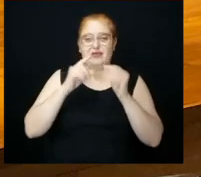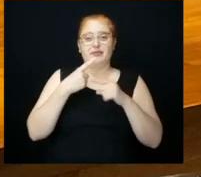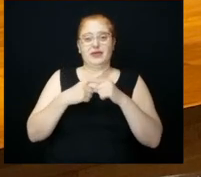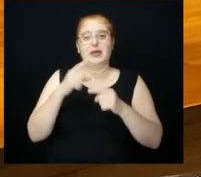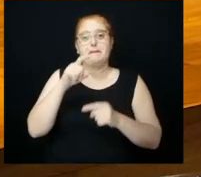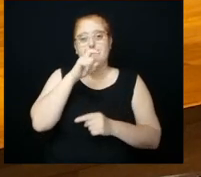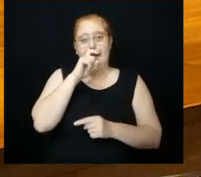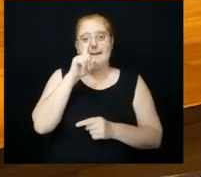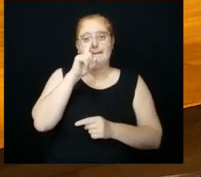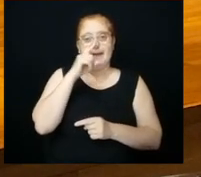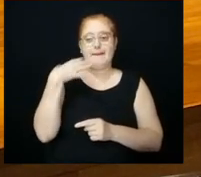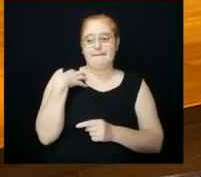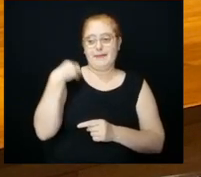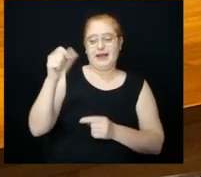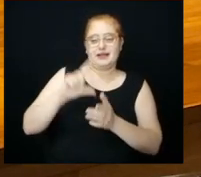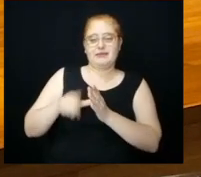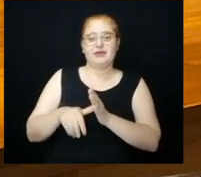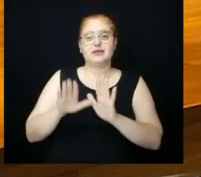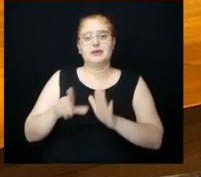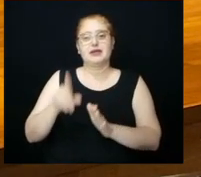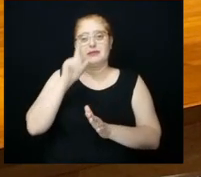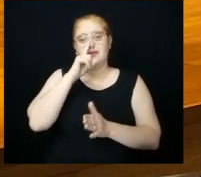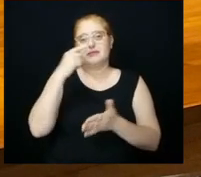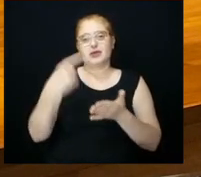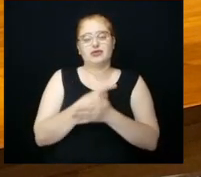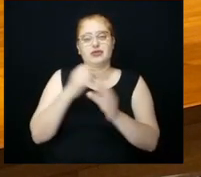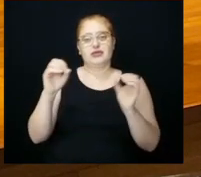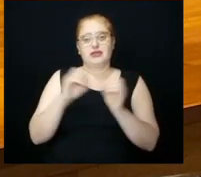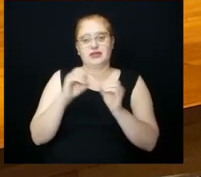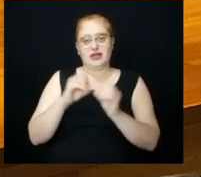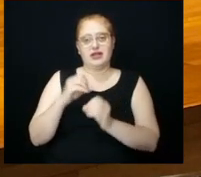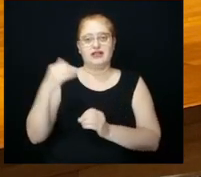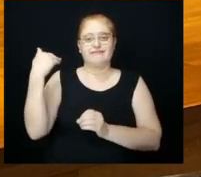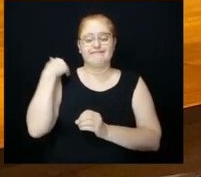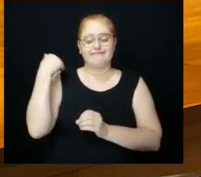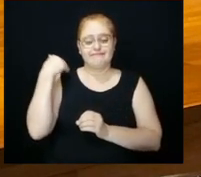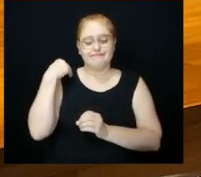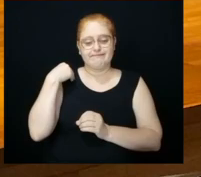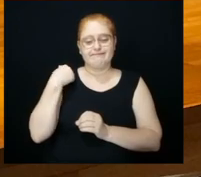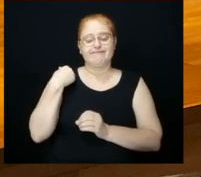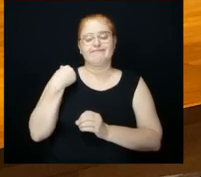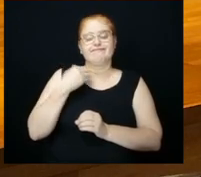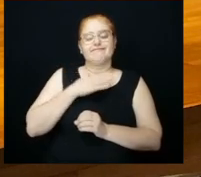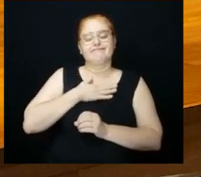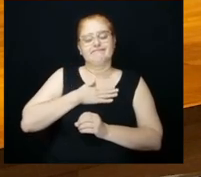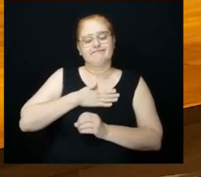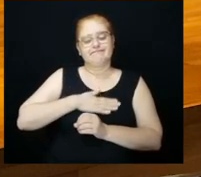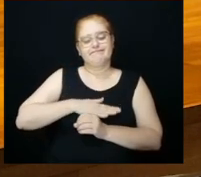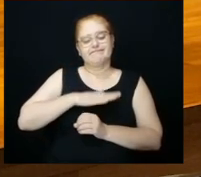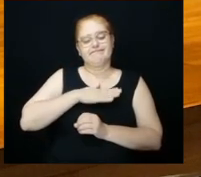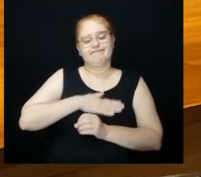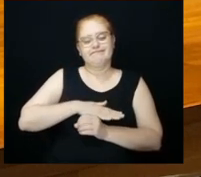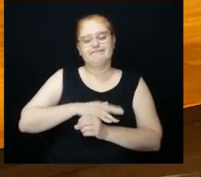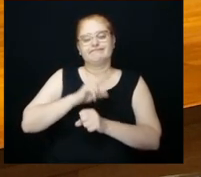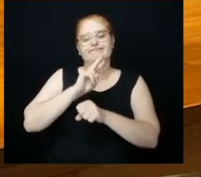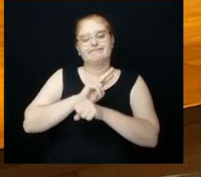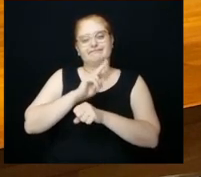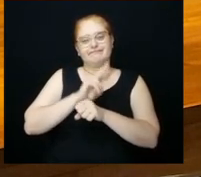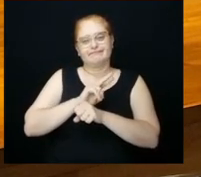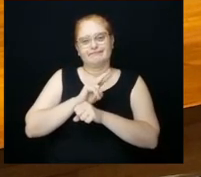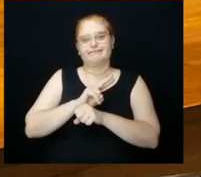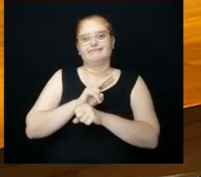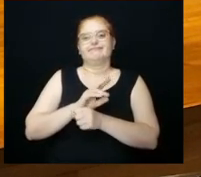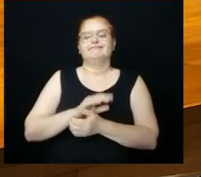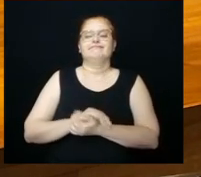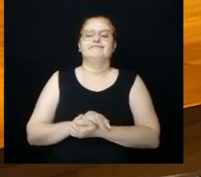depois. Mas a minha mãe não perguntou nada. Tocou-me nas costas, muito devagarinho, como se tivesse cuidado para não me